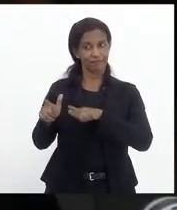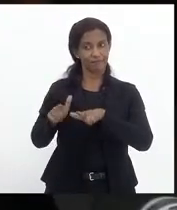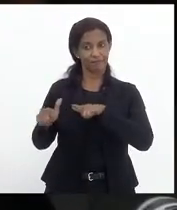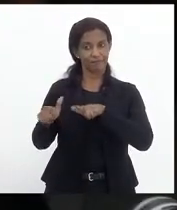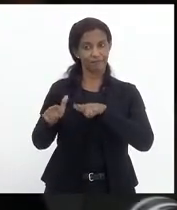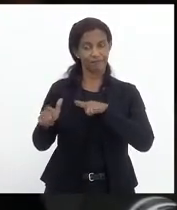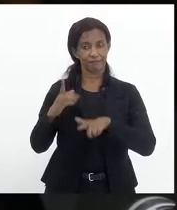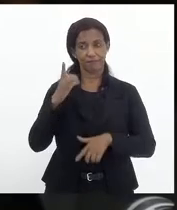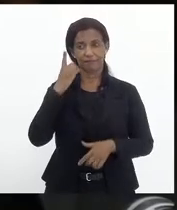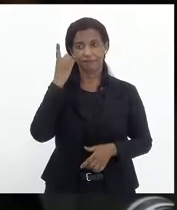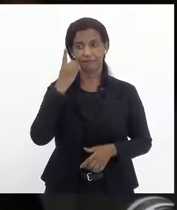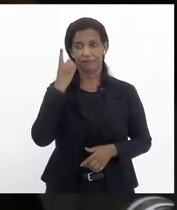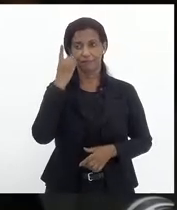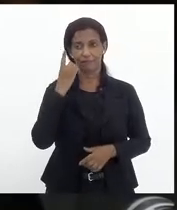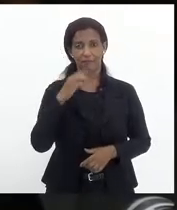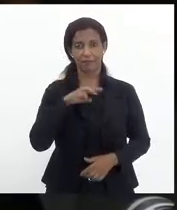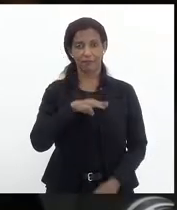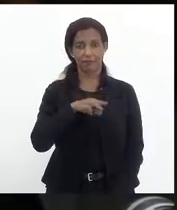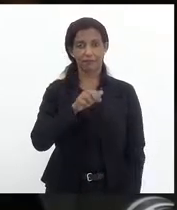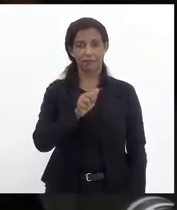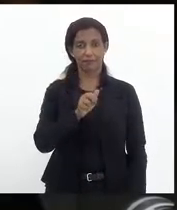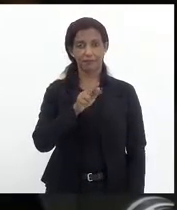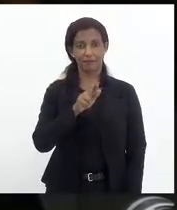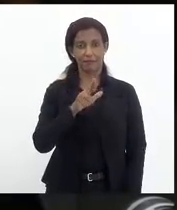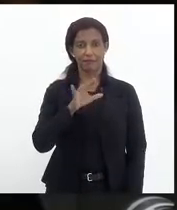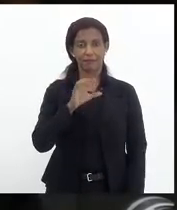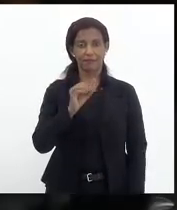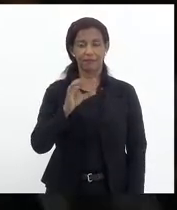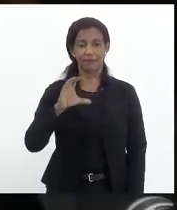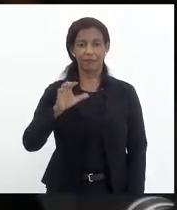deputado Márcio Canella,